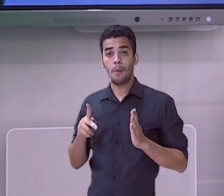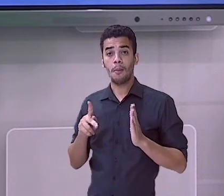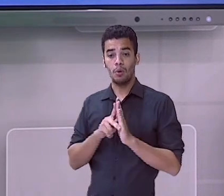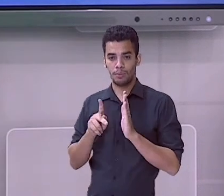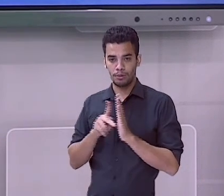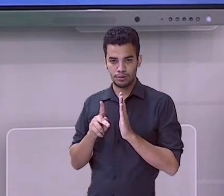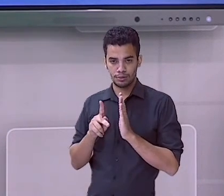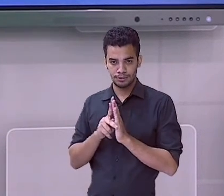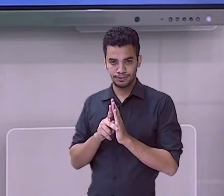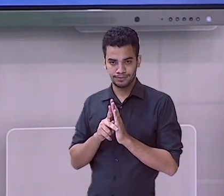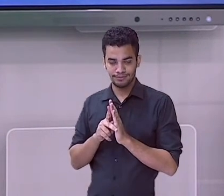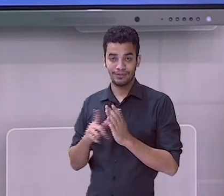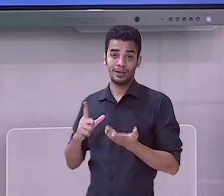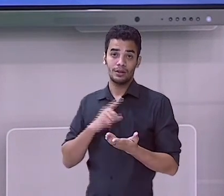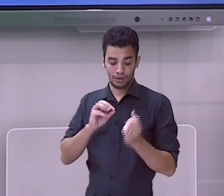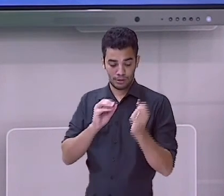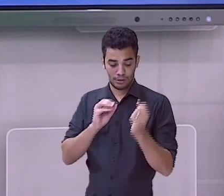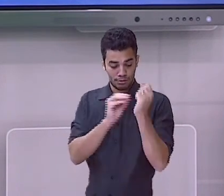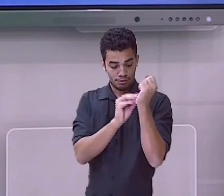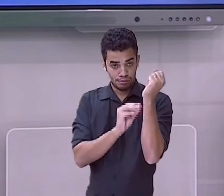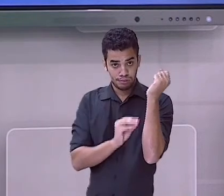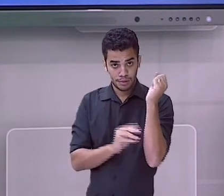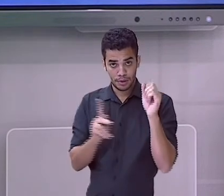a coagulação do sangue.